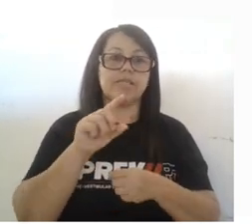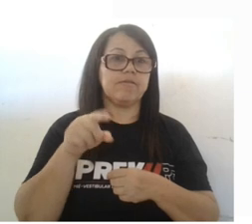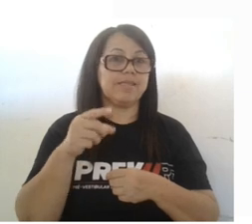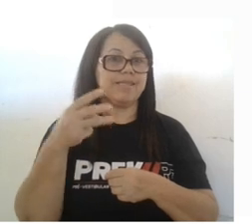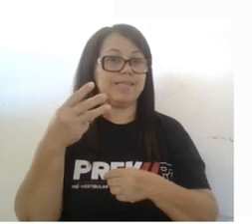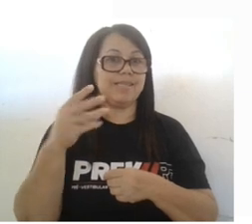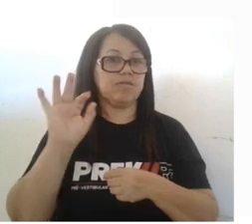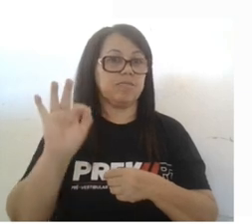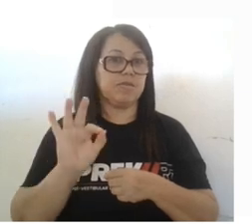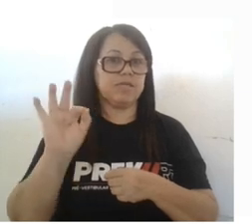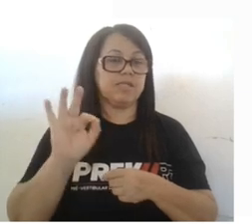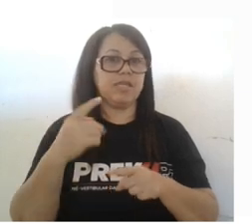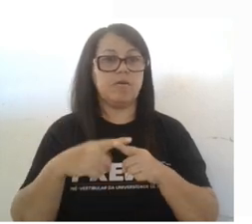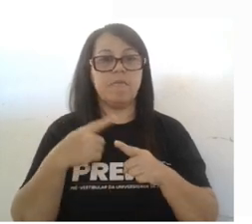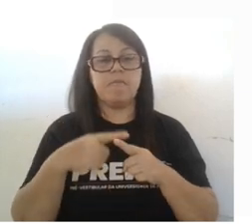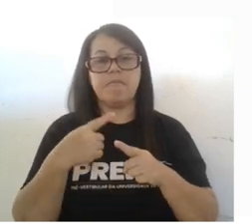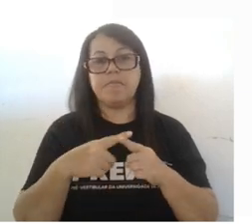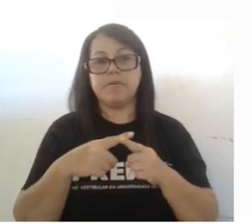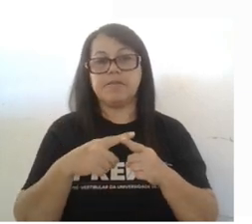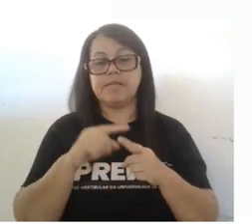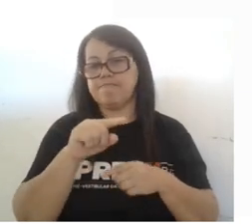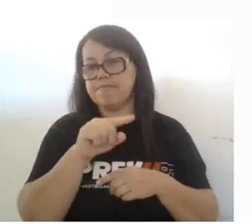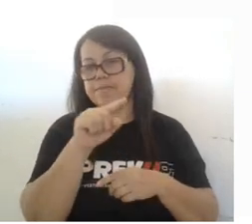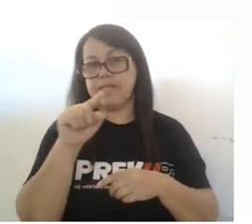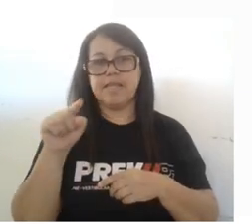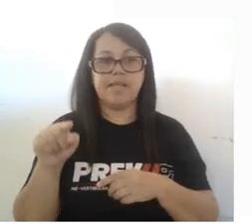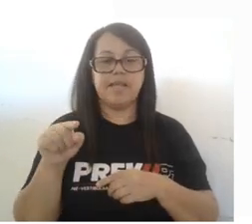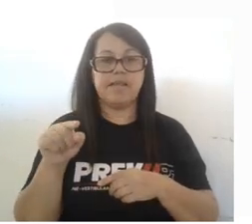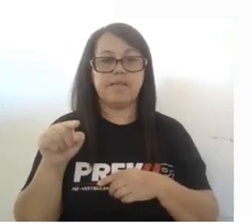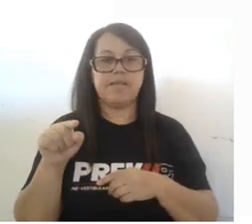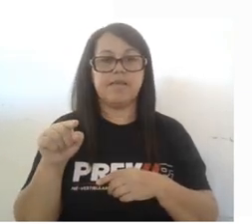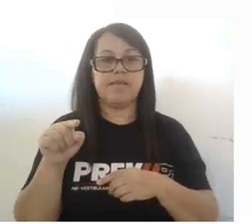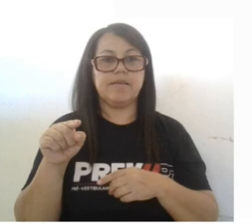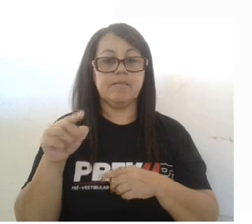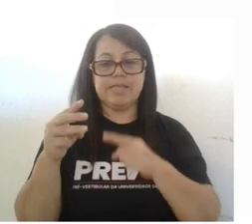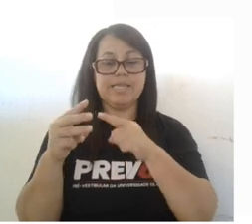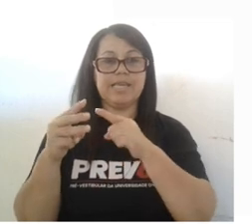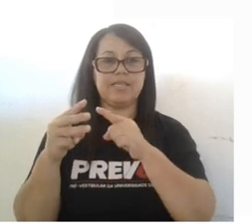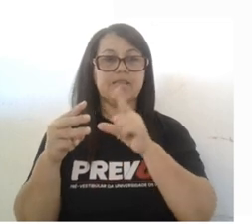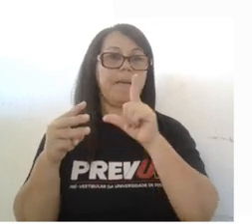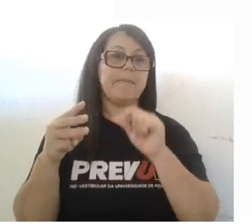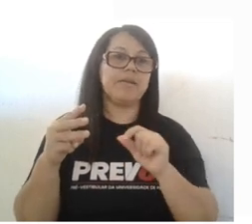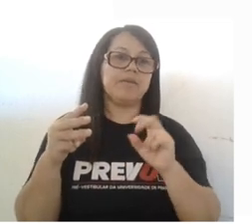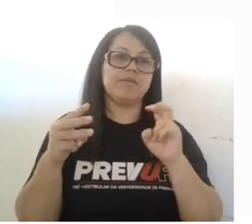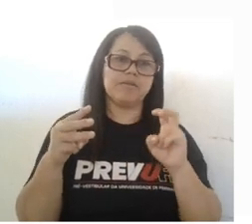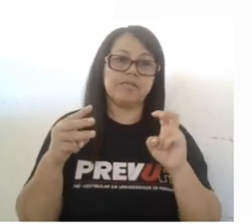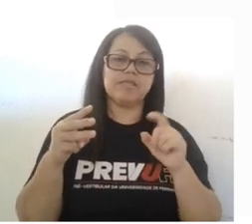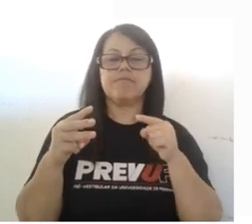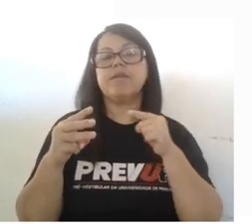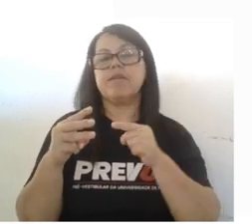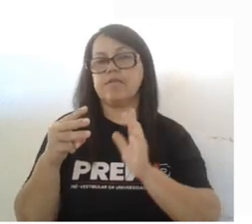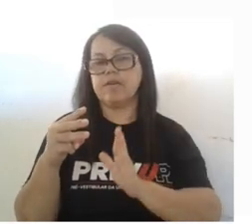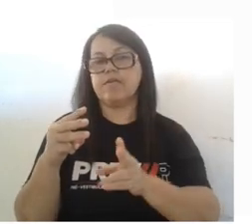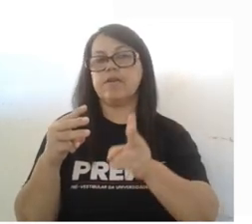0,3%. Porque como esse número aqui, a segunda casa decimal, ela é menor do que 5, então, vamos deixar essa